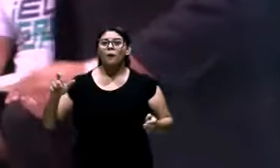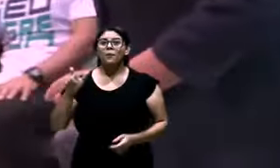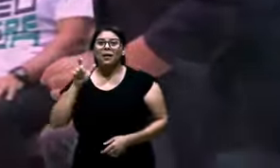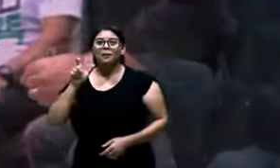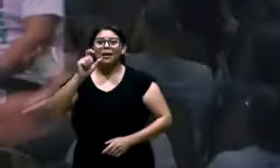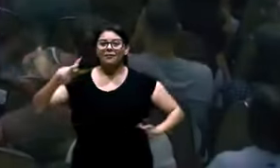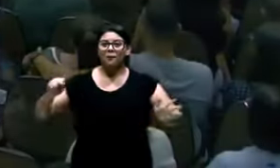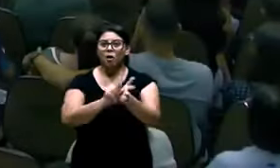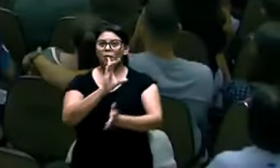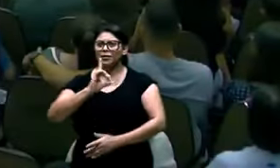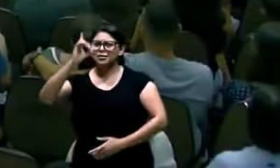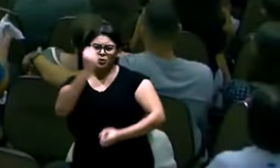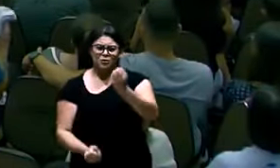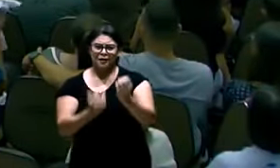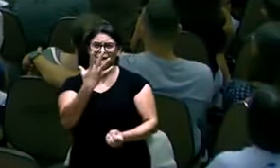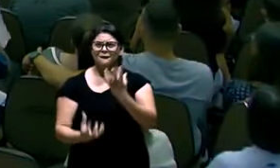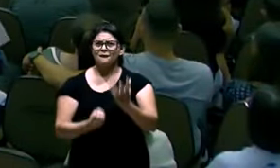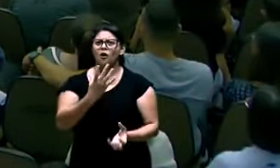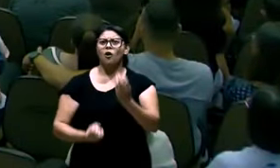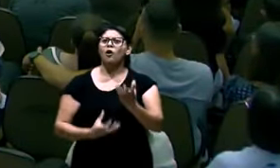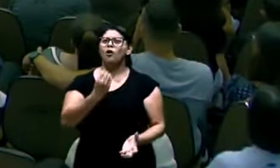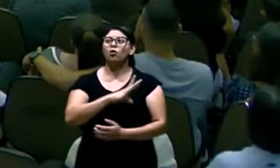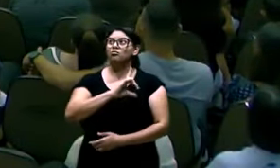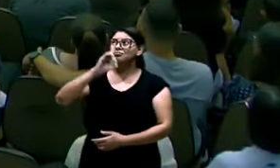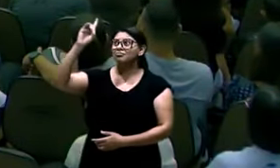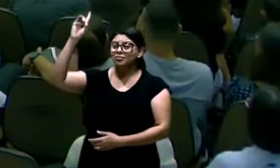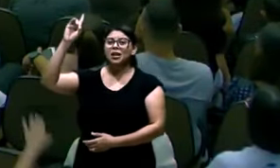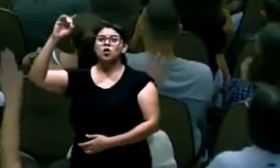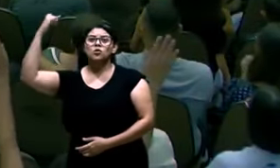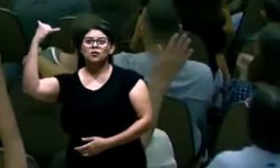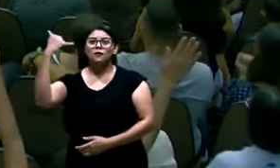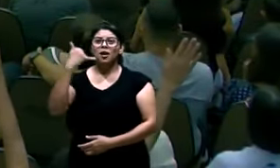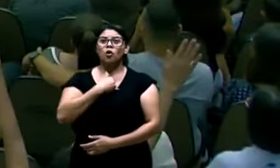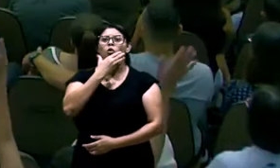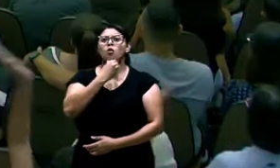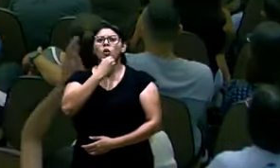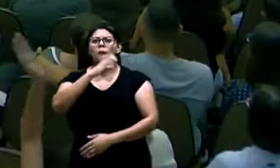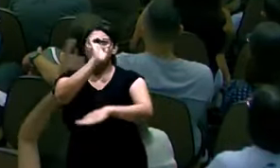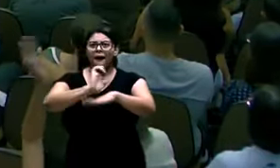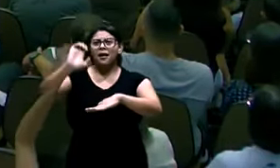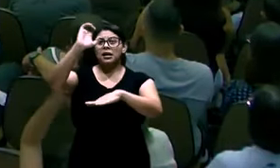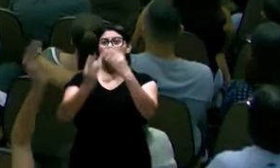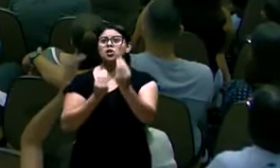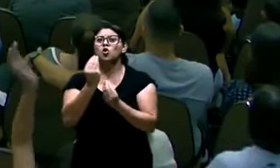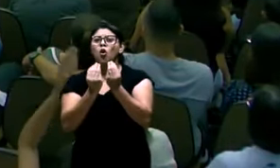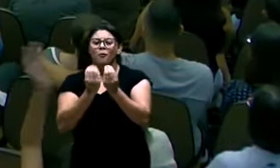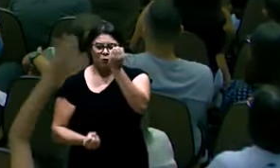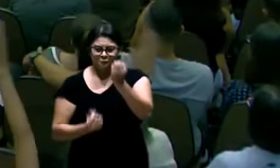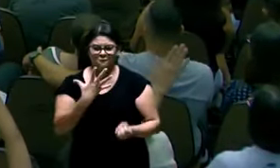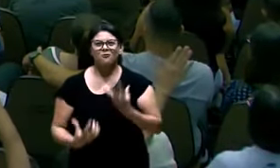Reis 18: Deus respondeu a Elias com fogo. Lucas 24: quando